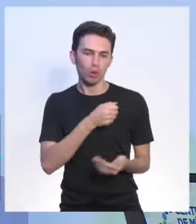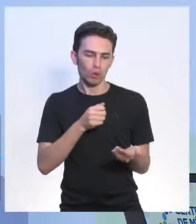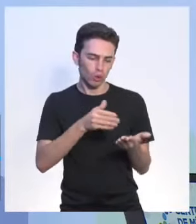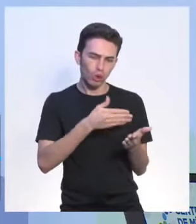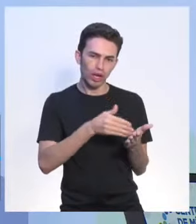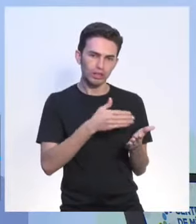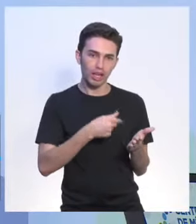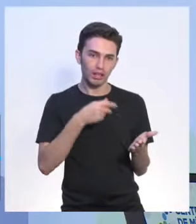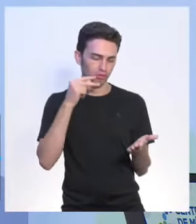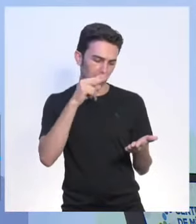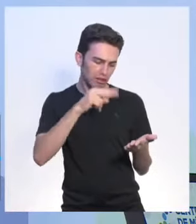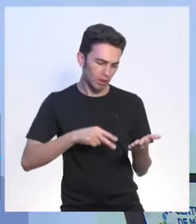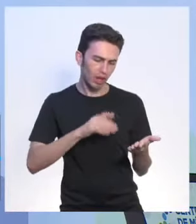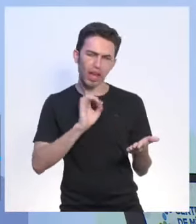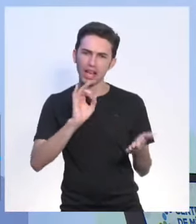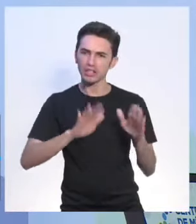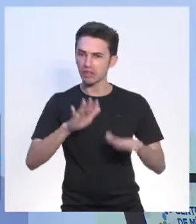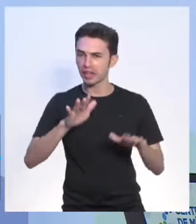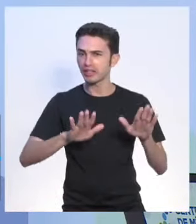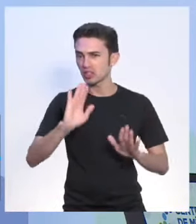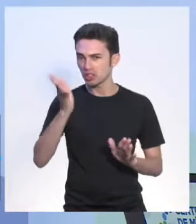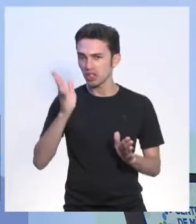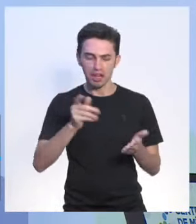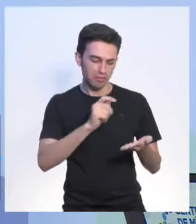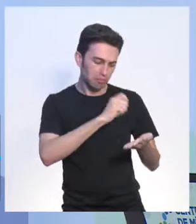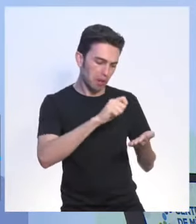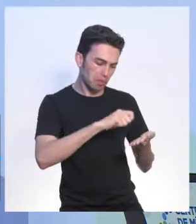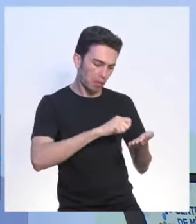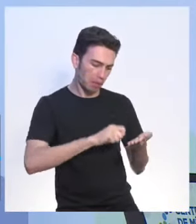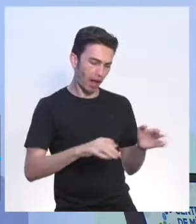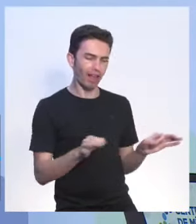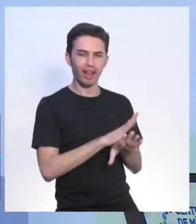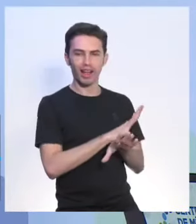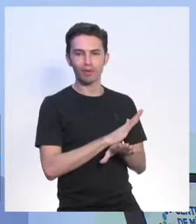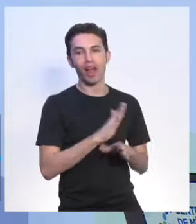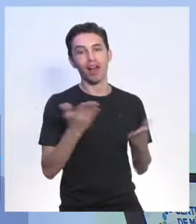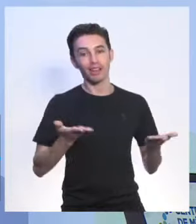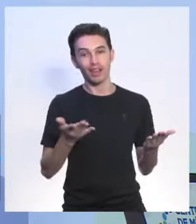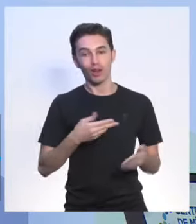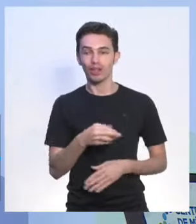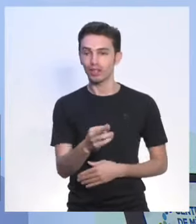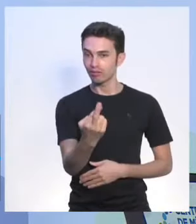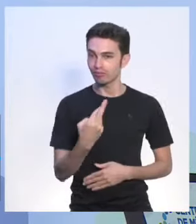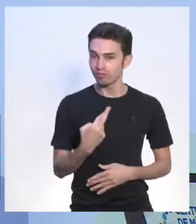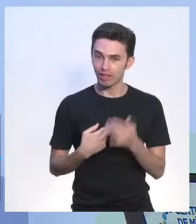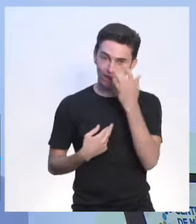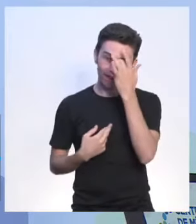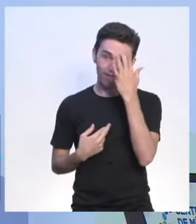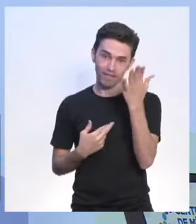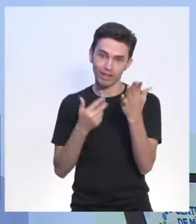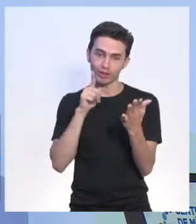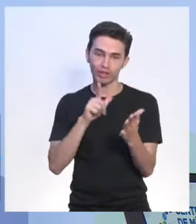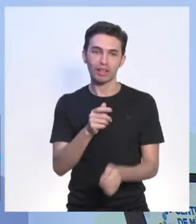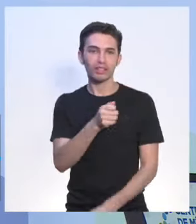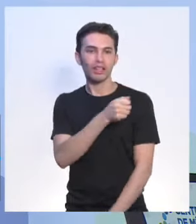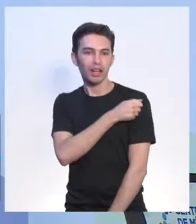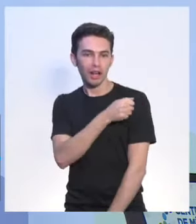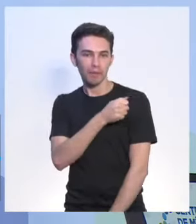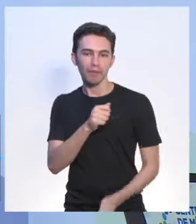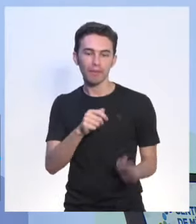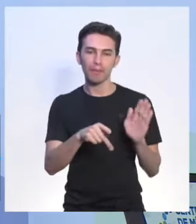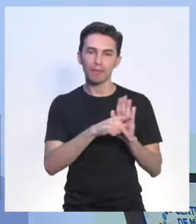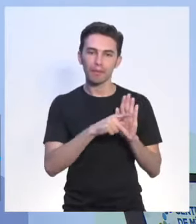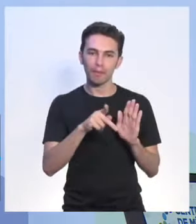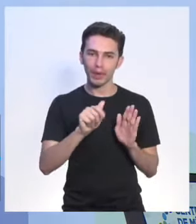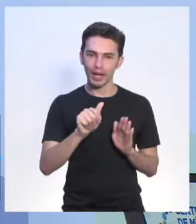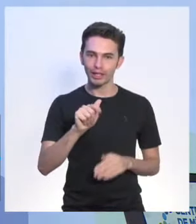até completado essa tabela. Então, vai ficar mais fácil para você responder aí para a gente. Nós já vimos, ela está lá na página 104, como eu